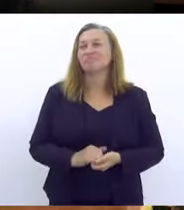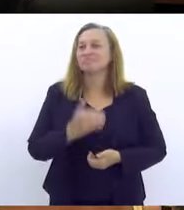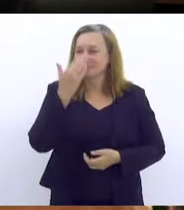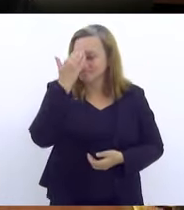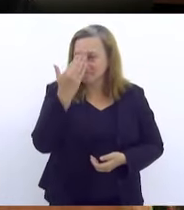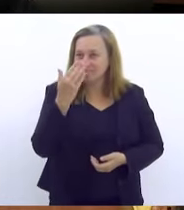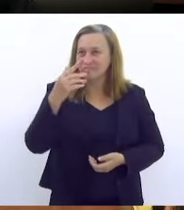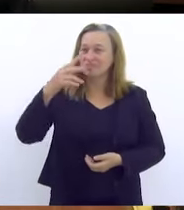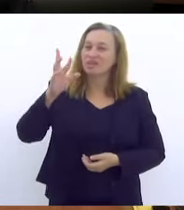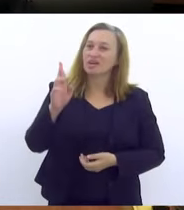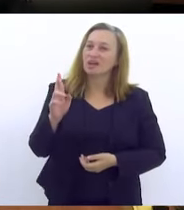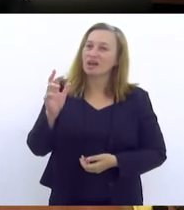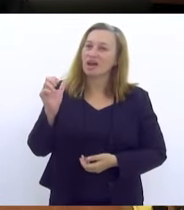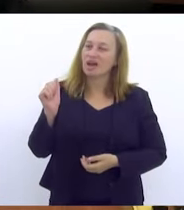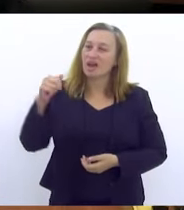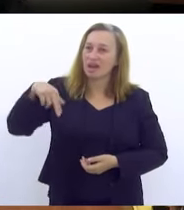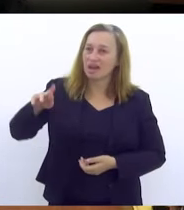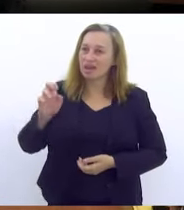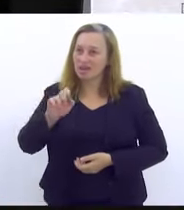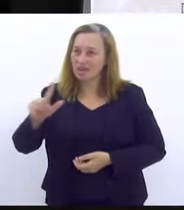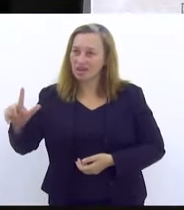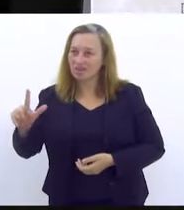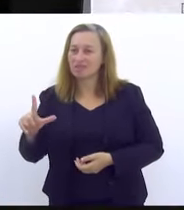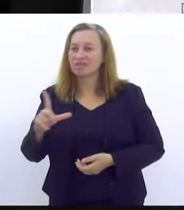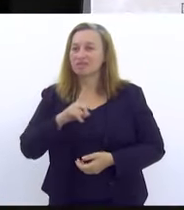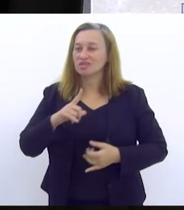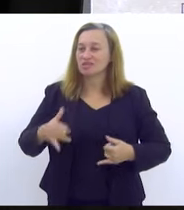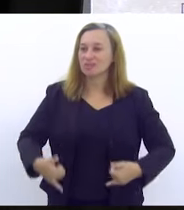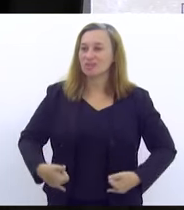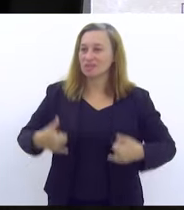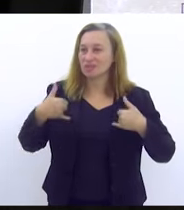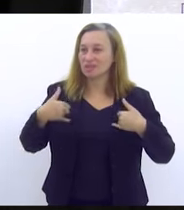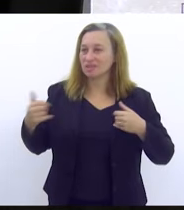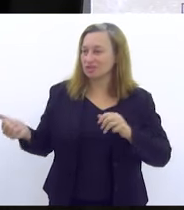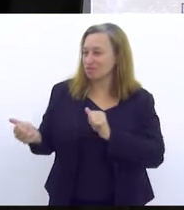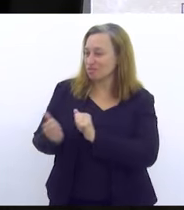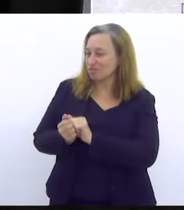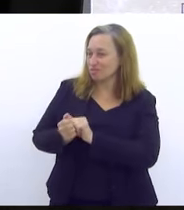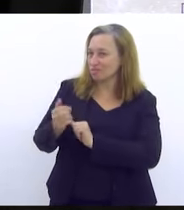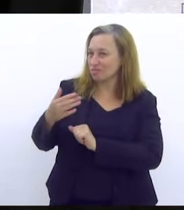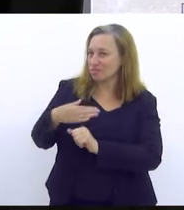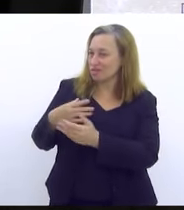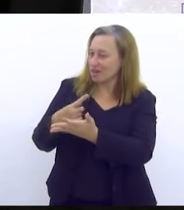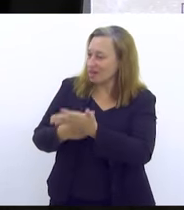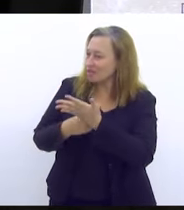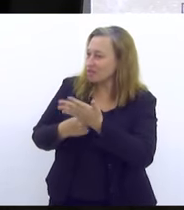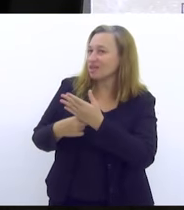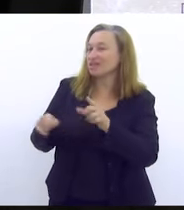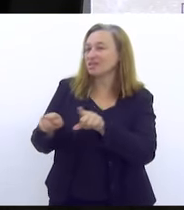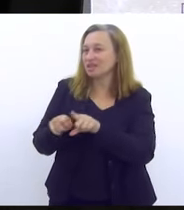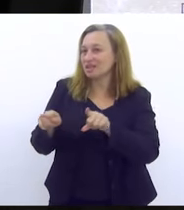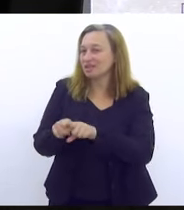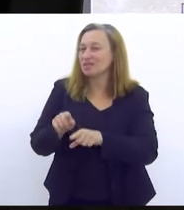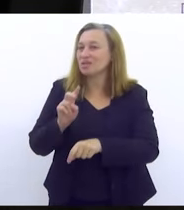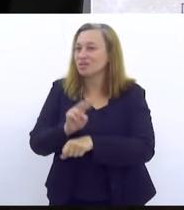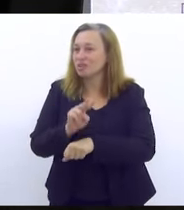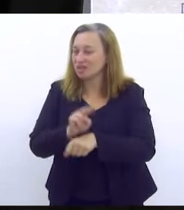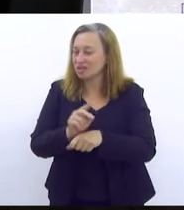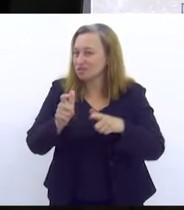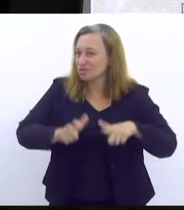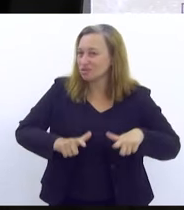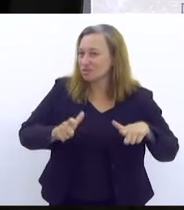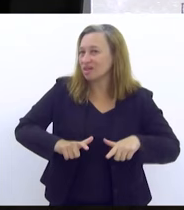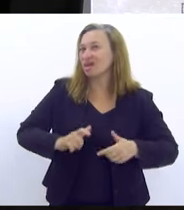Obrigada, querida Raquel. Tive a honra de ter a Raquel me ajudando também, cuidando de uma região,